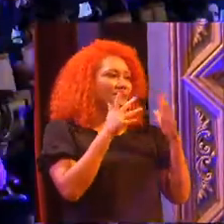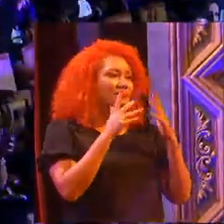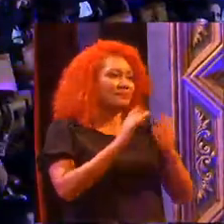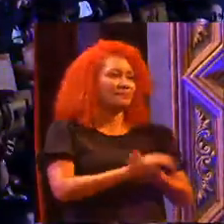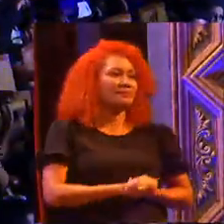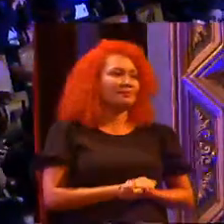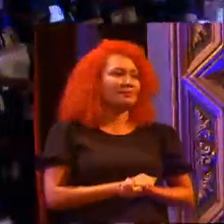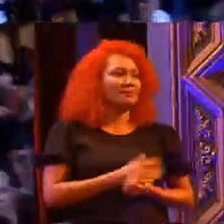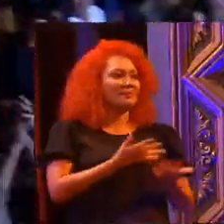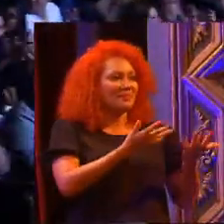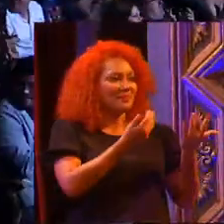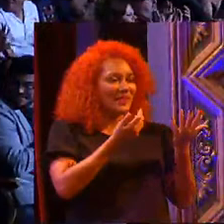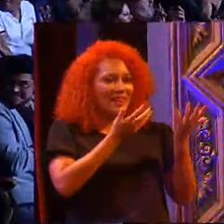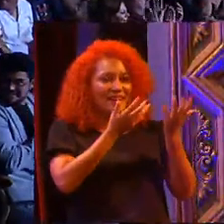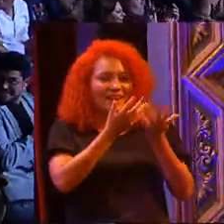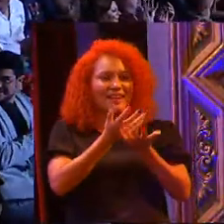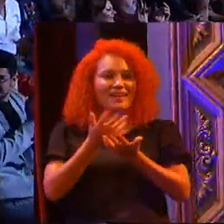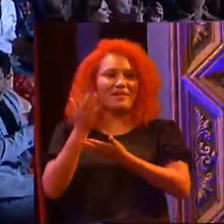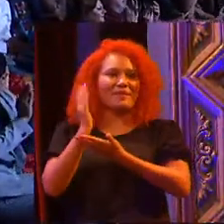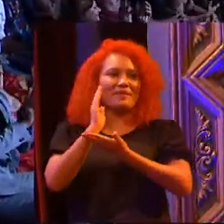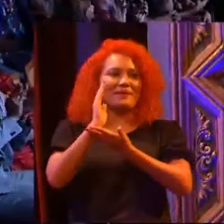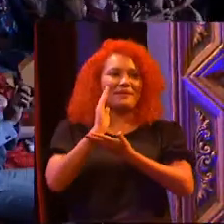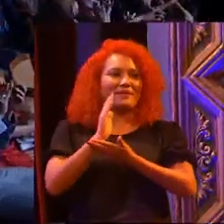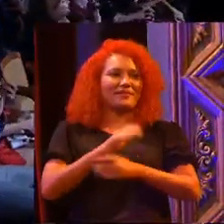Venha para cá receber o seu prêmio.